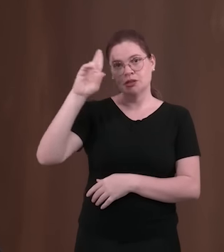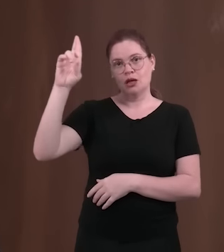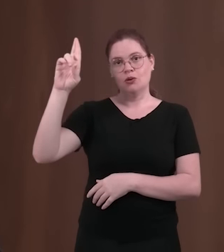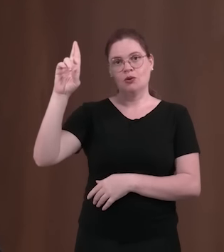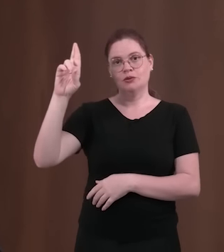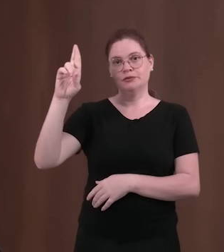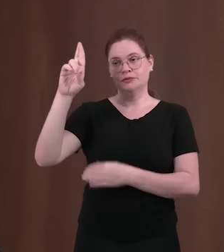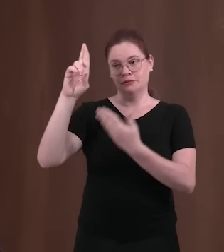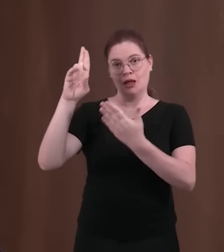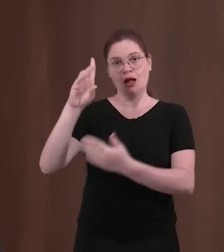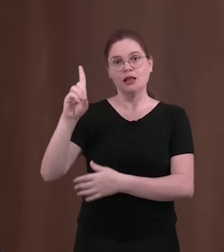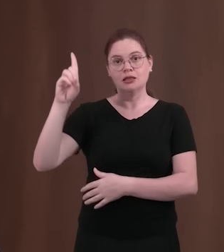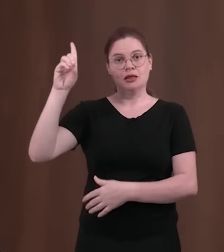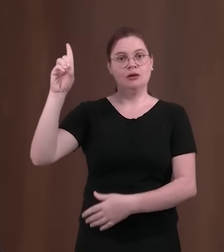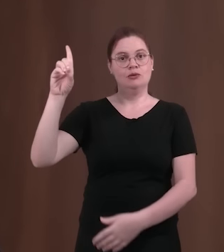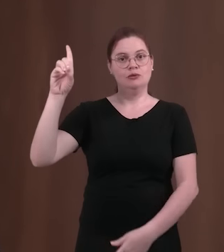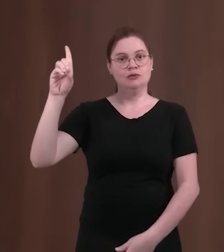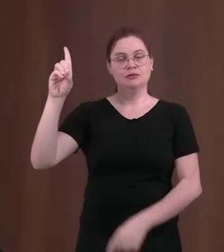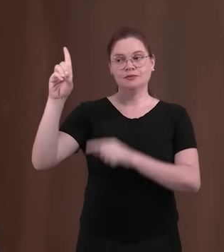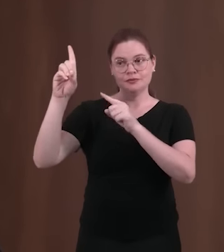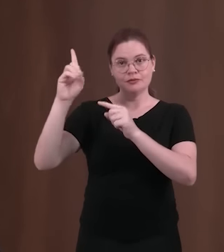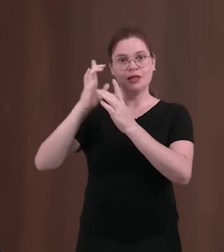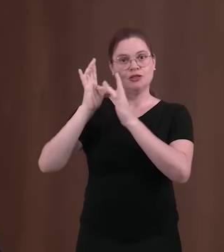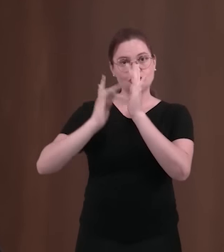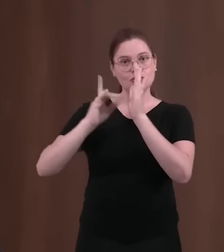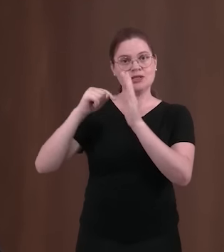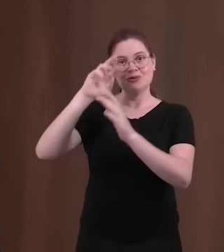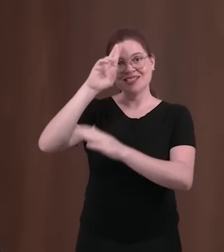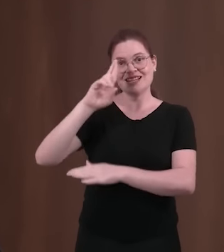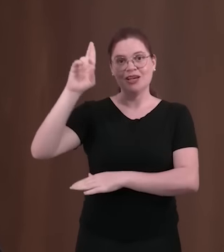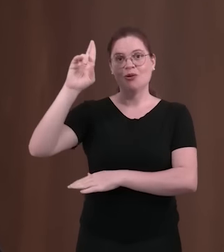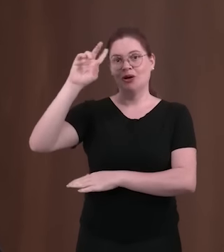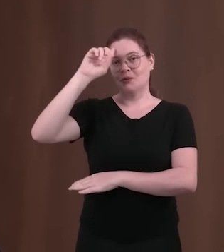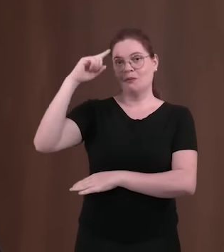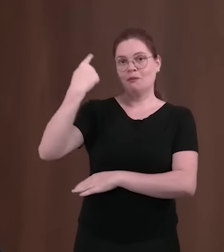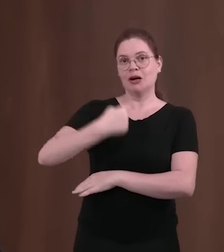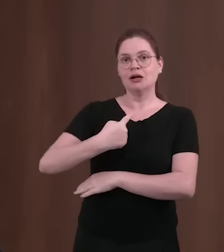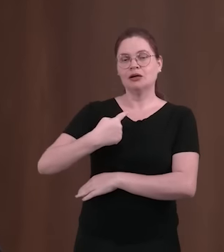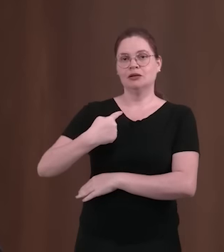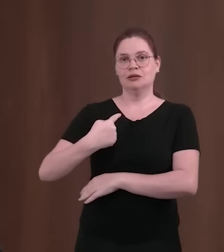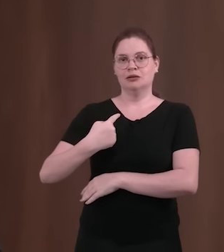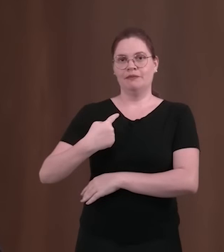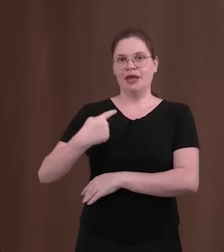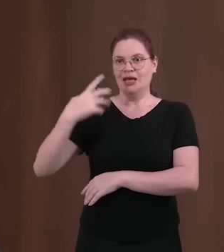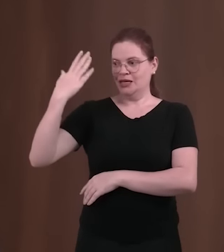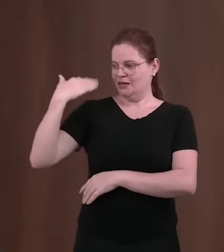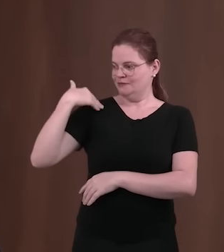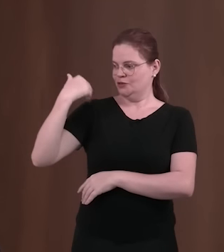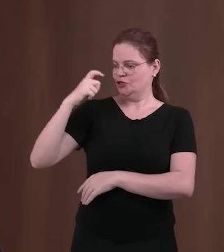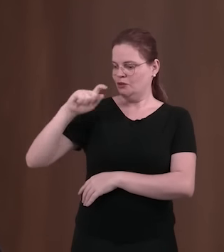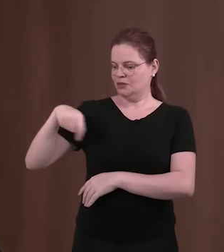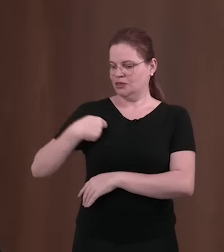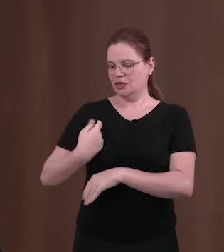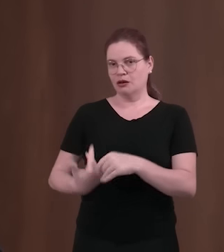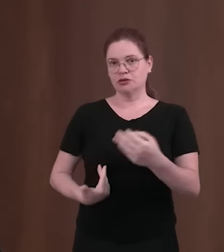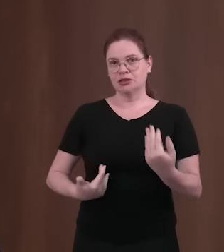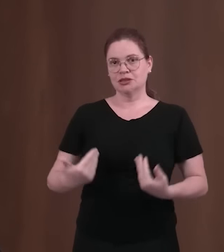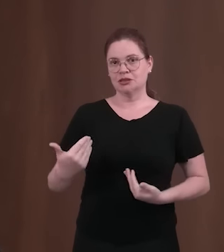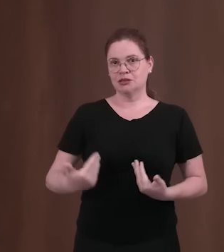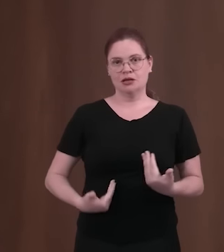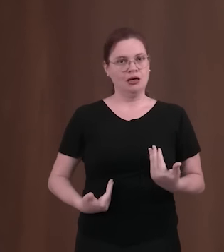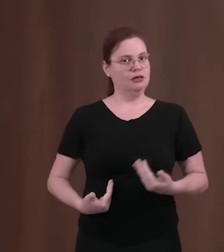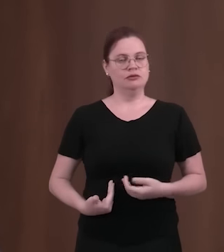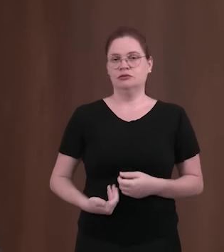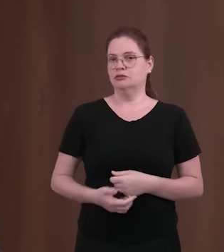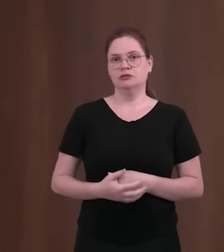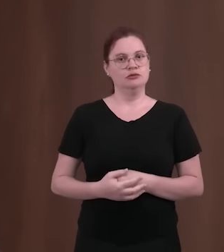é o Senhor Deus. Jesus é o Senhor da nossa vida. E olha que Ele não nos chama de servos. Jesus não nos chama de servos. Ele